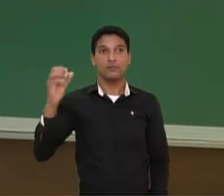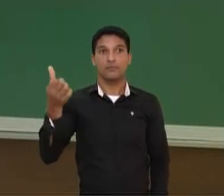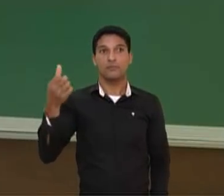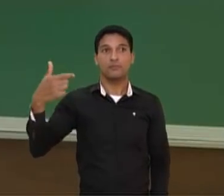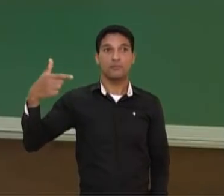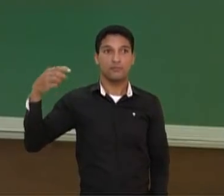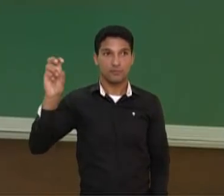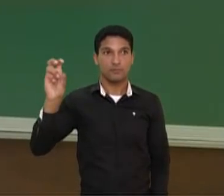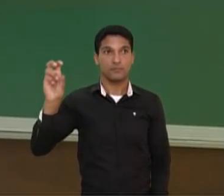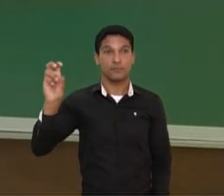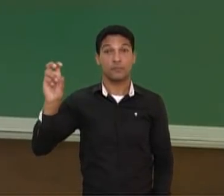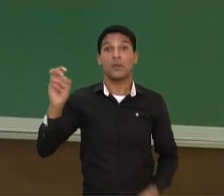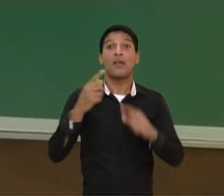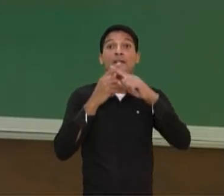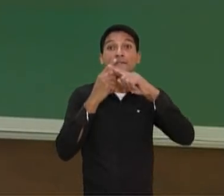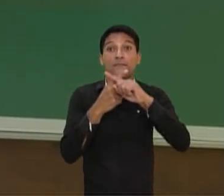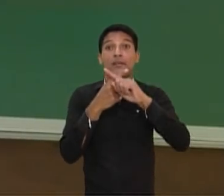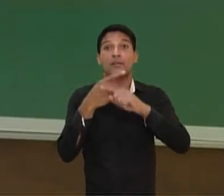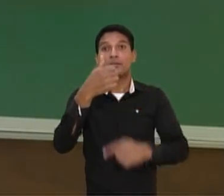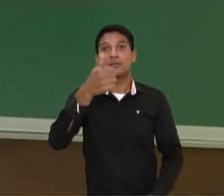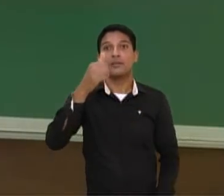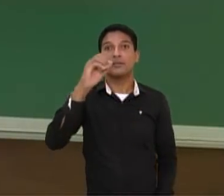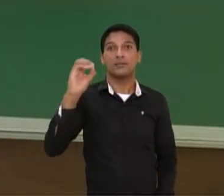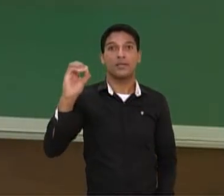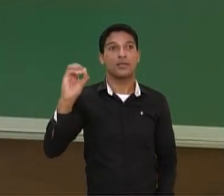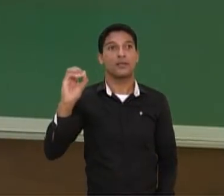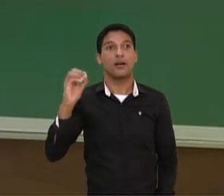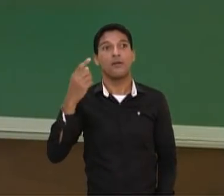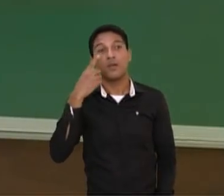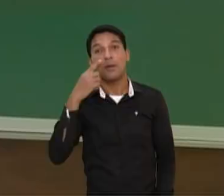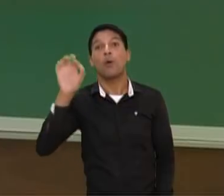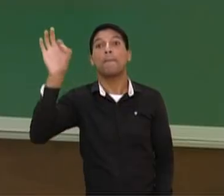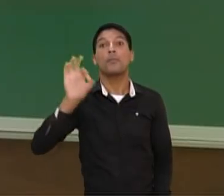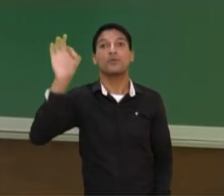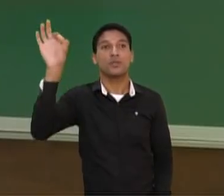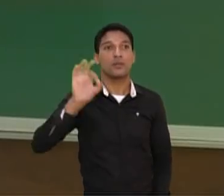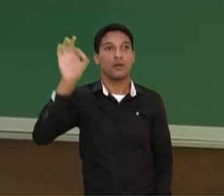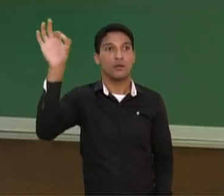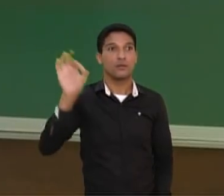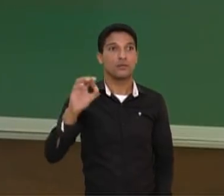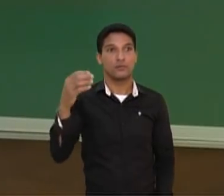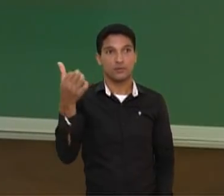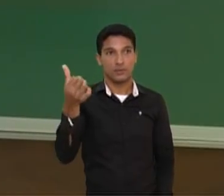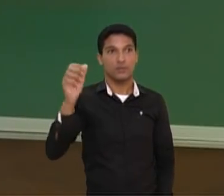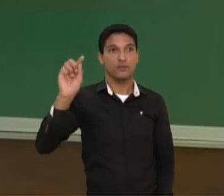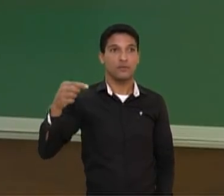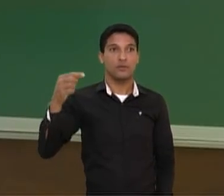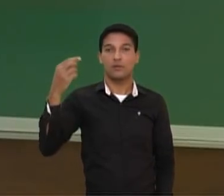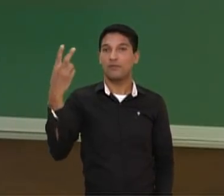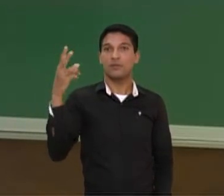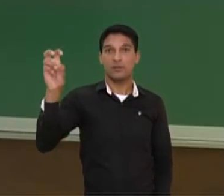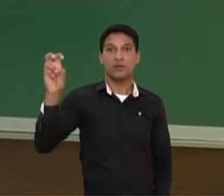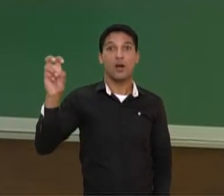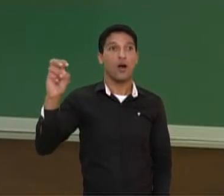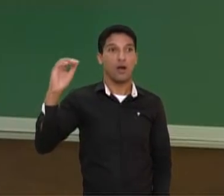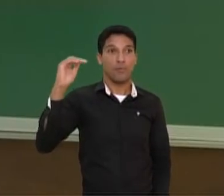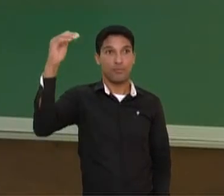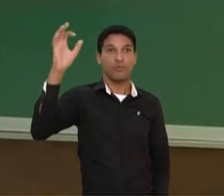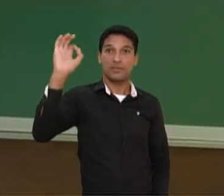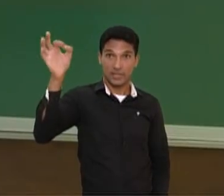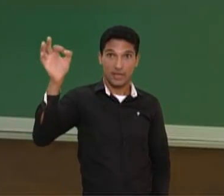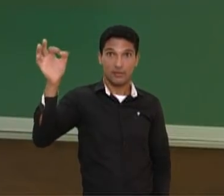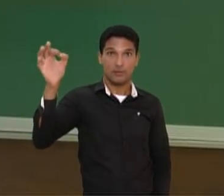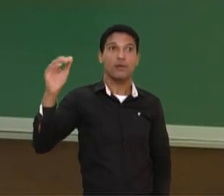0,0625. Se eu multiplicar por 100, eu tenho esse resultado em porcentagem, tá? Mas aqui tá certo, aqui também e